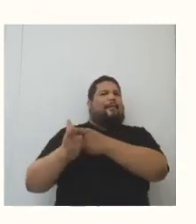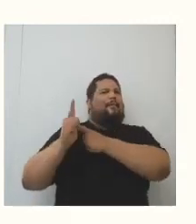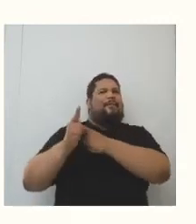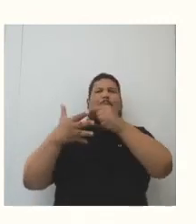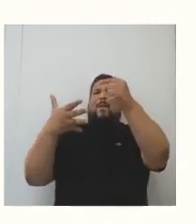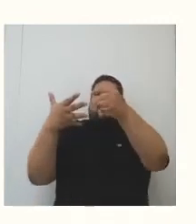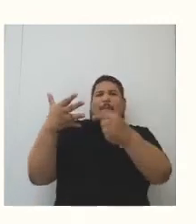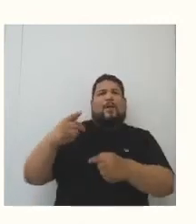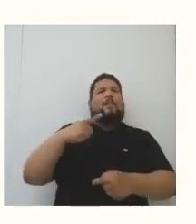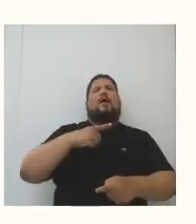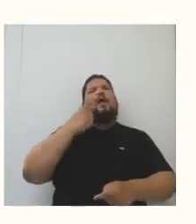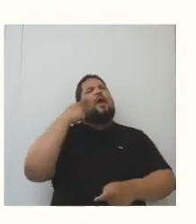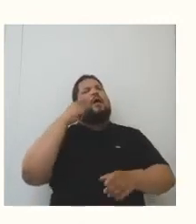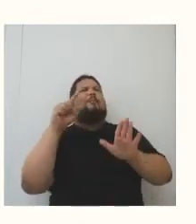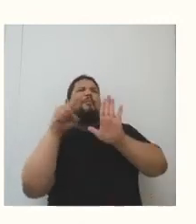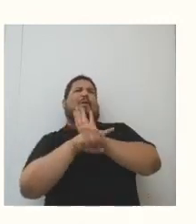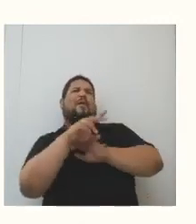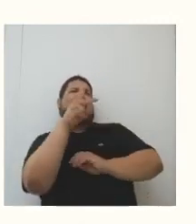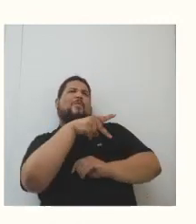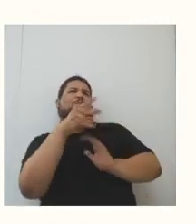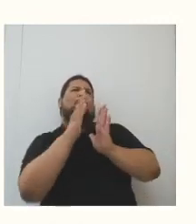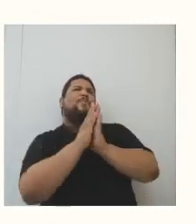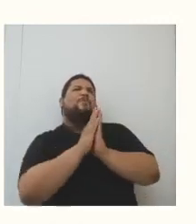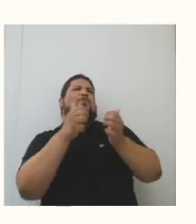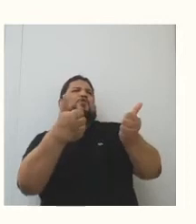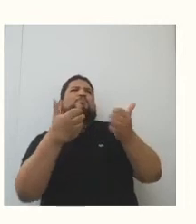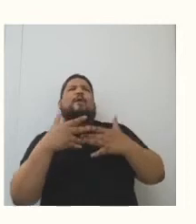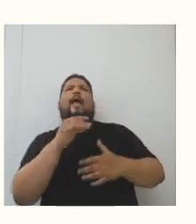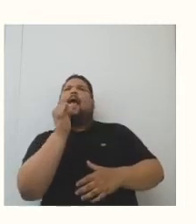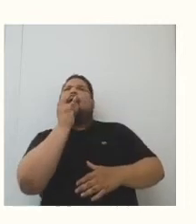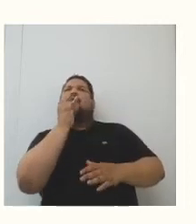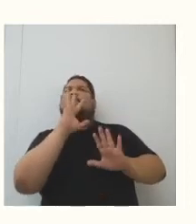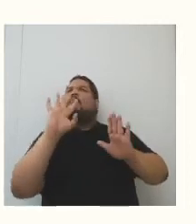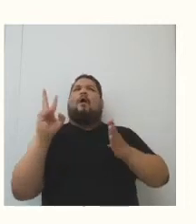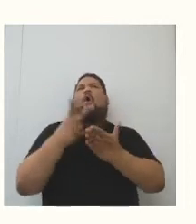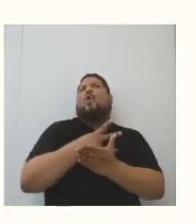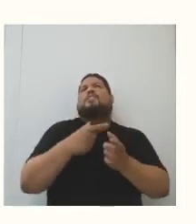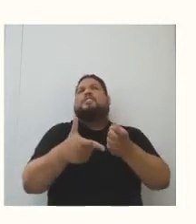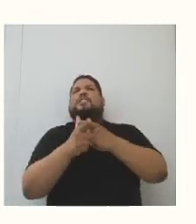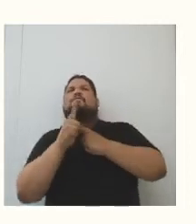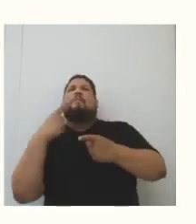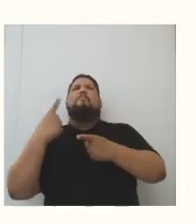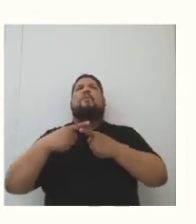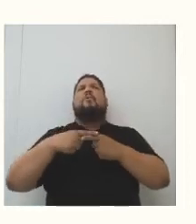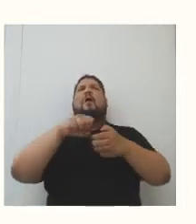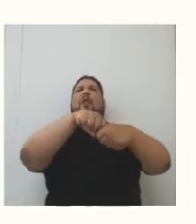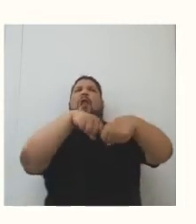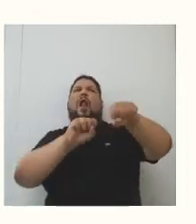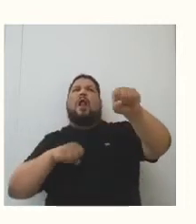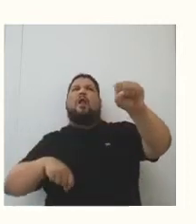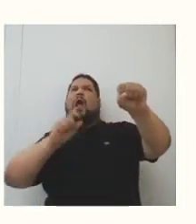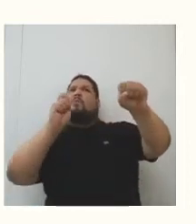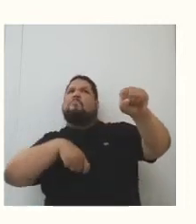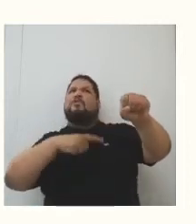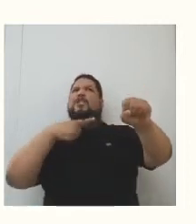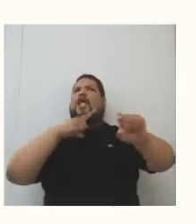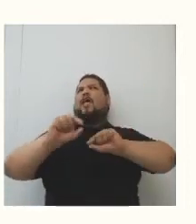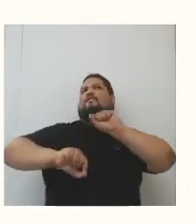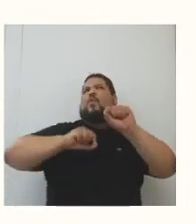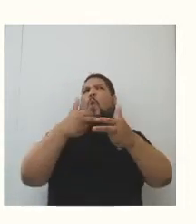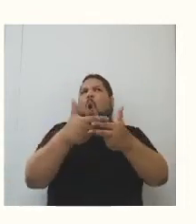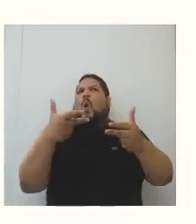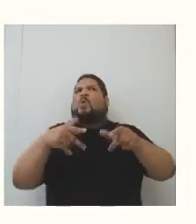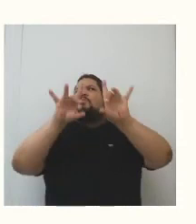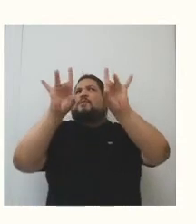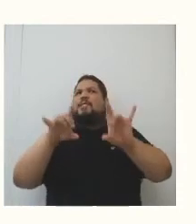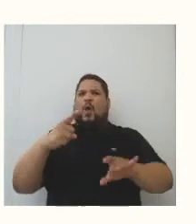me diga aí um exemplo, né, de uma coisa que teria gerado essa dívida. Um tratado, por exemplo, uma coisa em